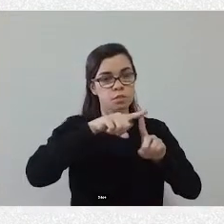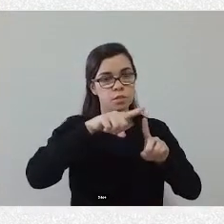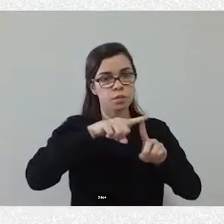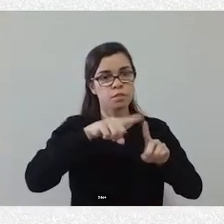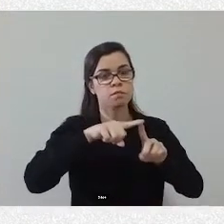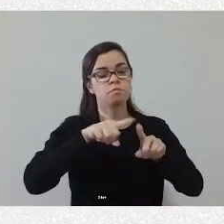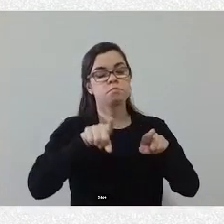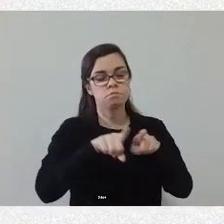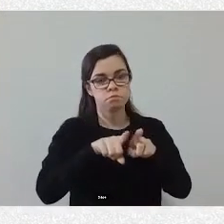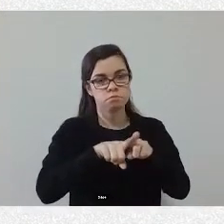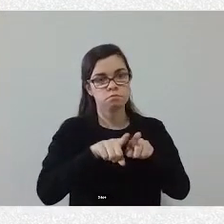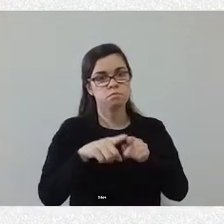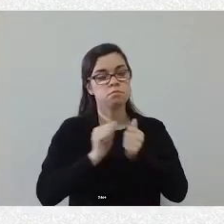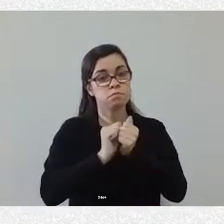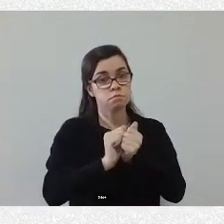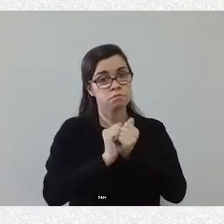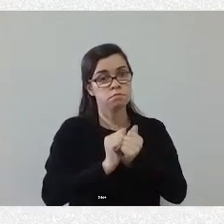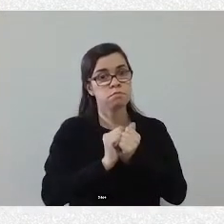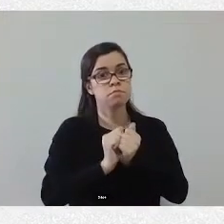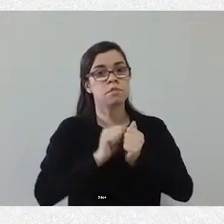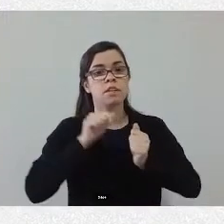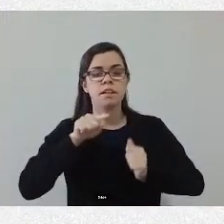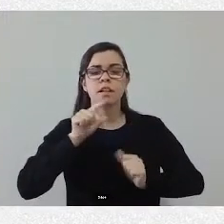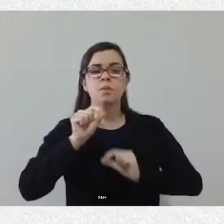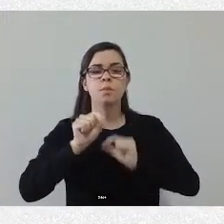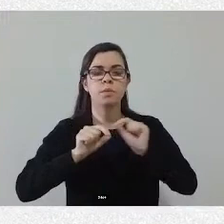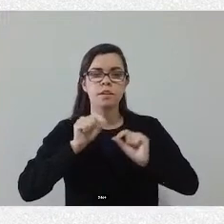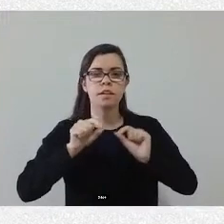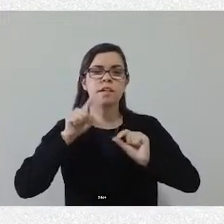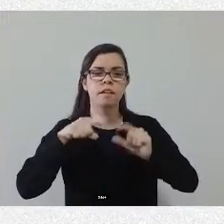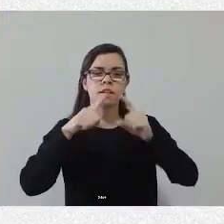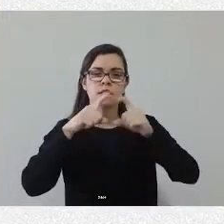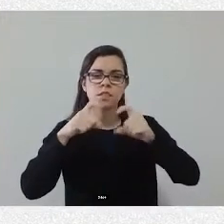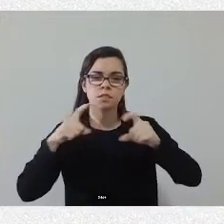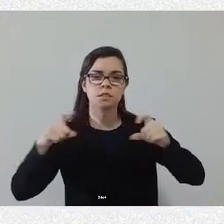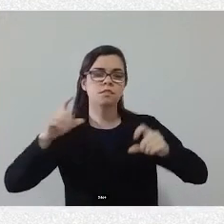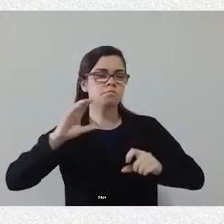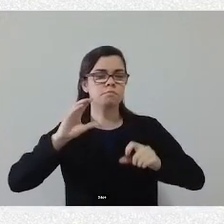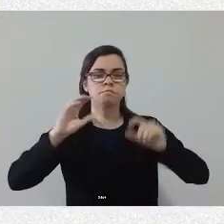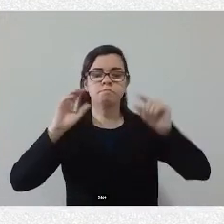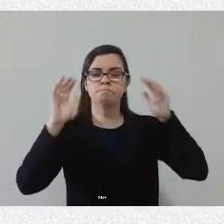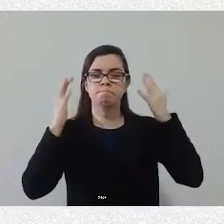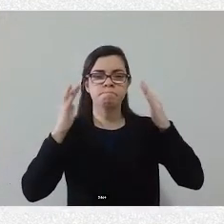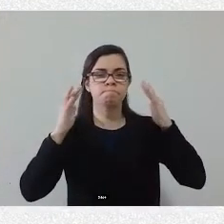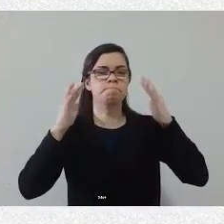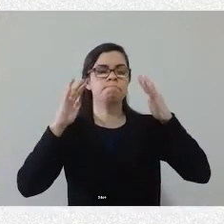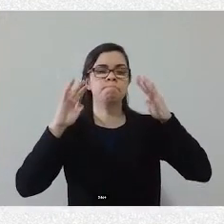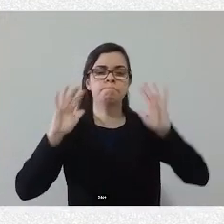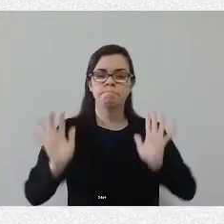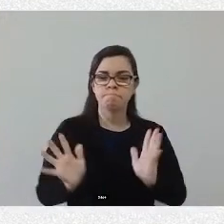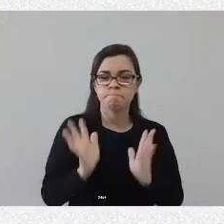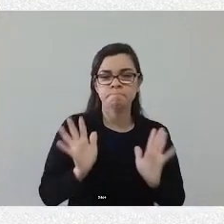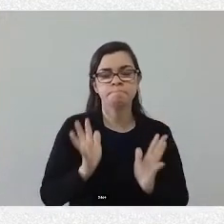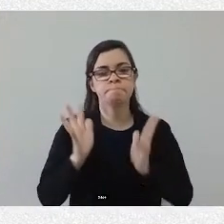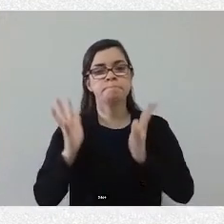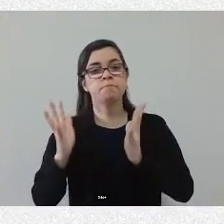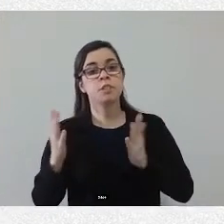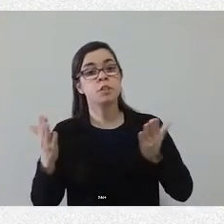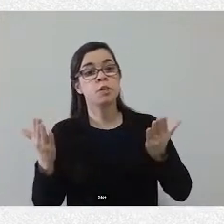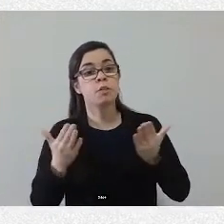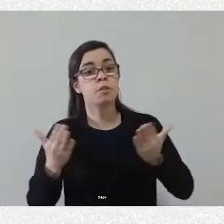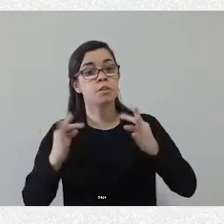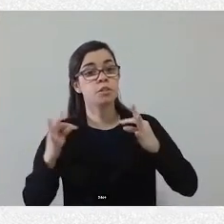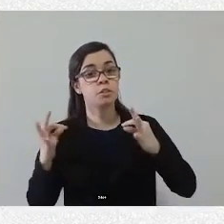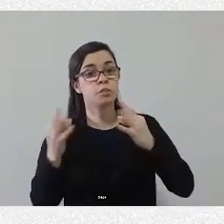uma materialização e uma celebração da ciência. No fundo, tudo isso que hoje estamos explicando é